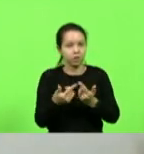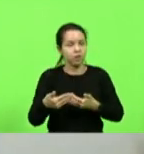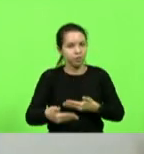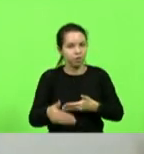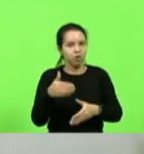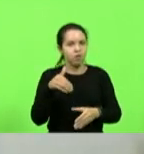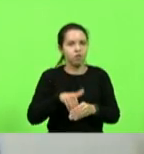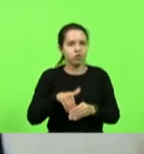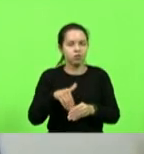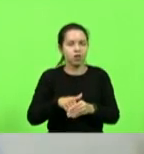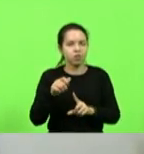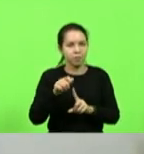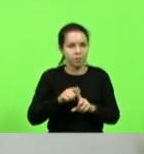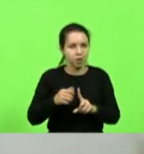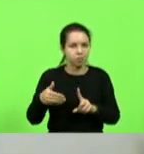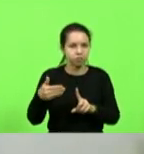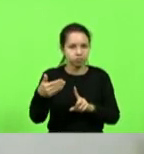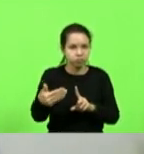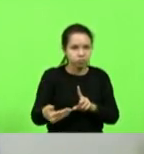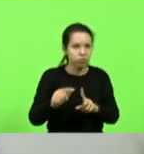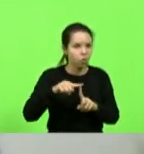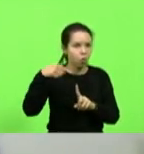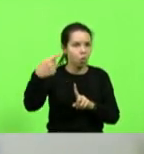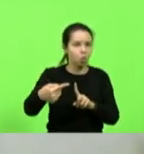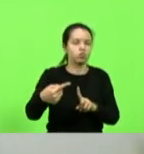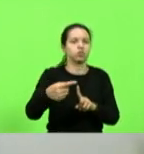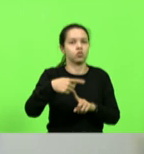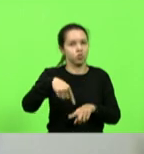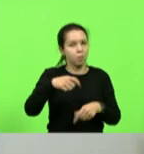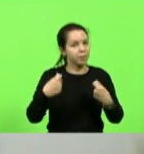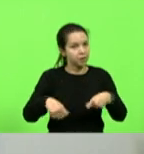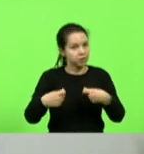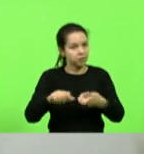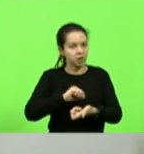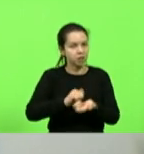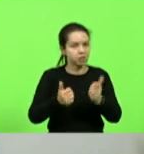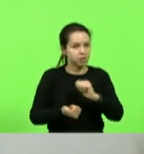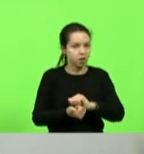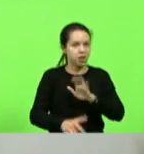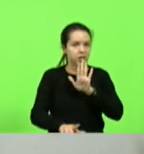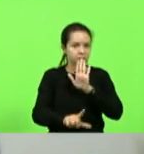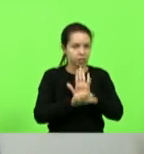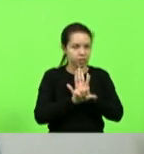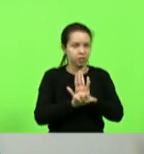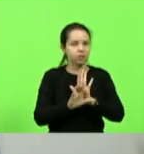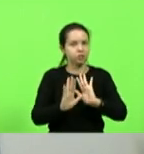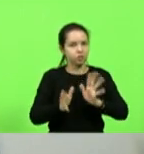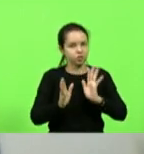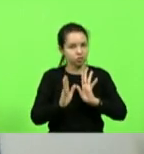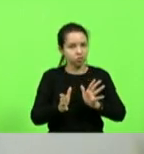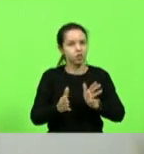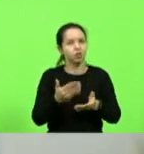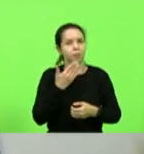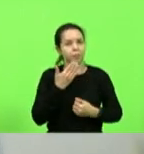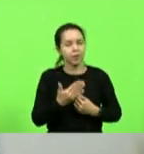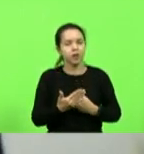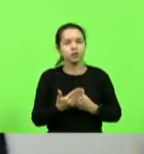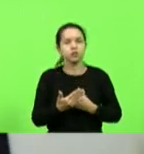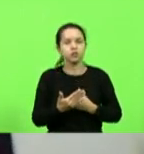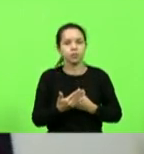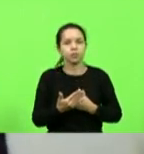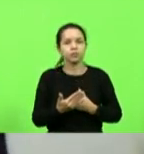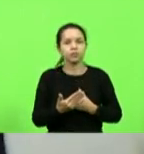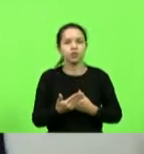mês que vem. A gente já precisa adequar essa legislação, e aqui eu peço, Maria Tereza, para que